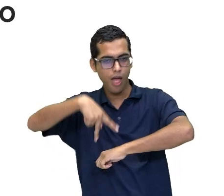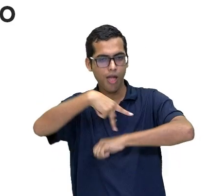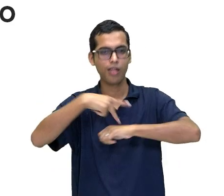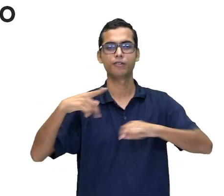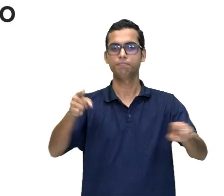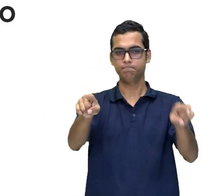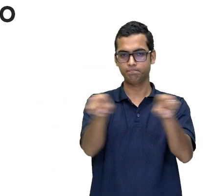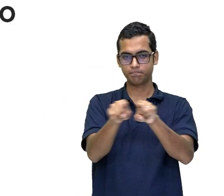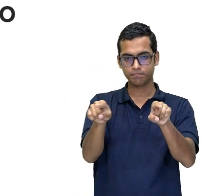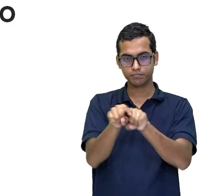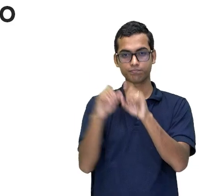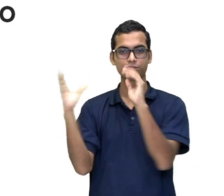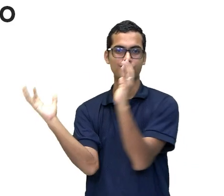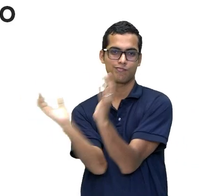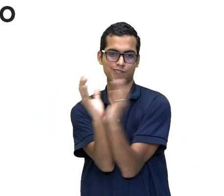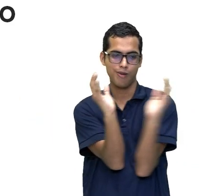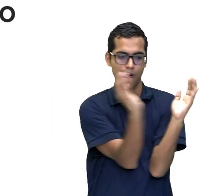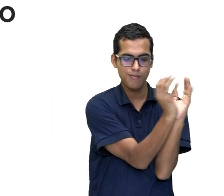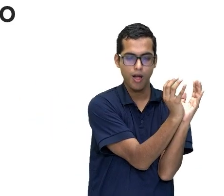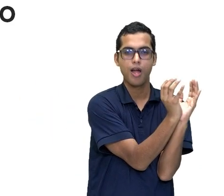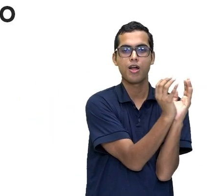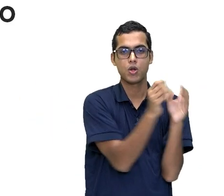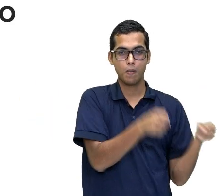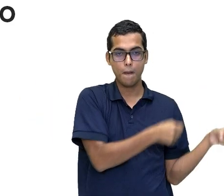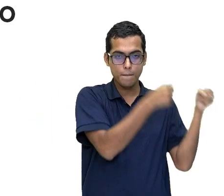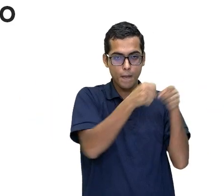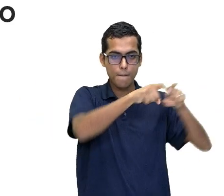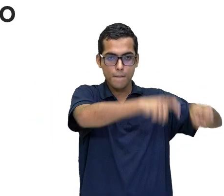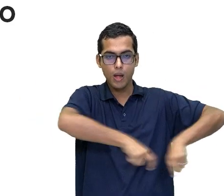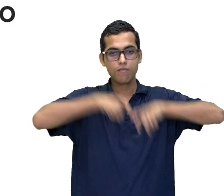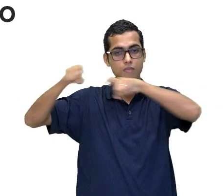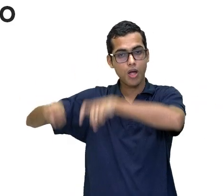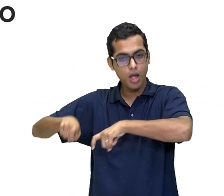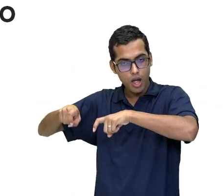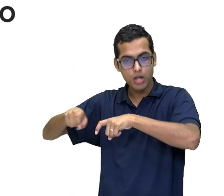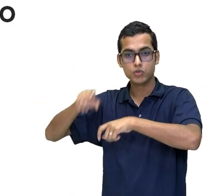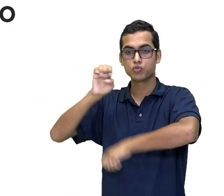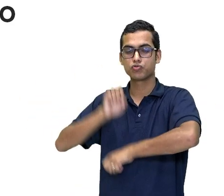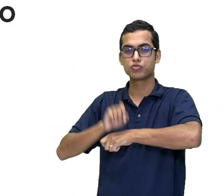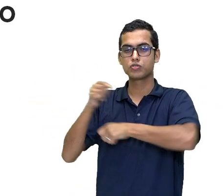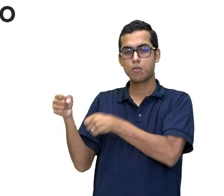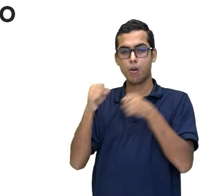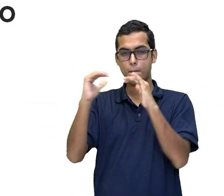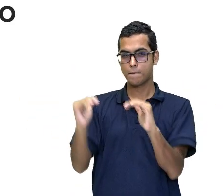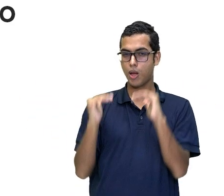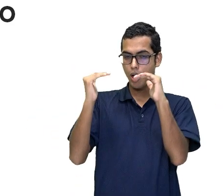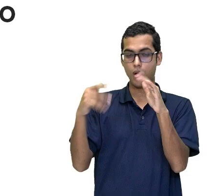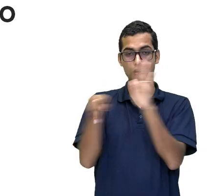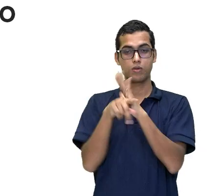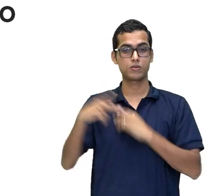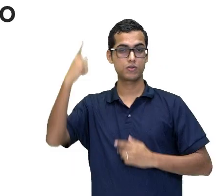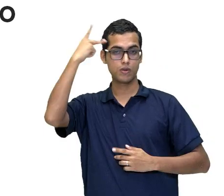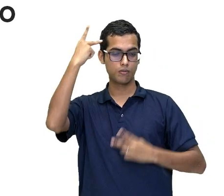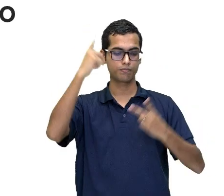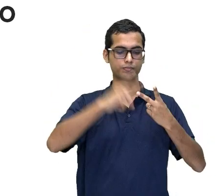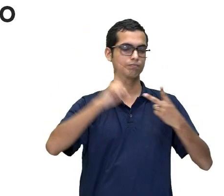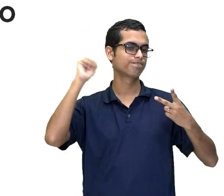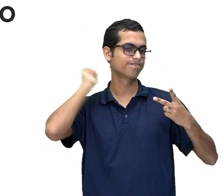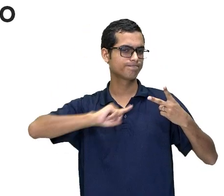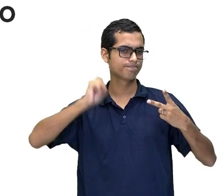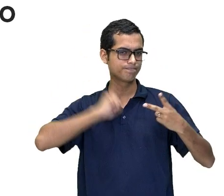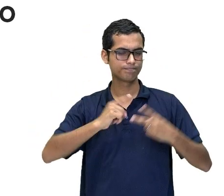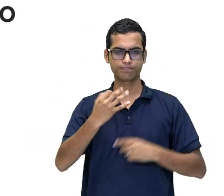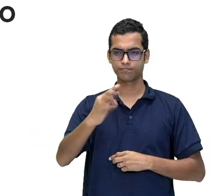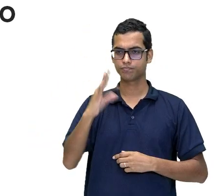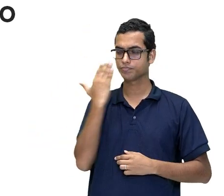estados mais poderosos na época, que no caso era o estado de São Paulo e o estado de Minas Gerais. Então vocês estão vendo, tá, gente,